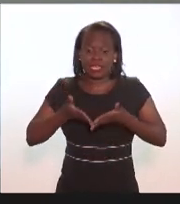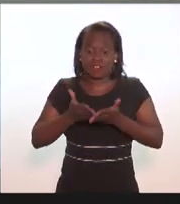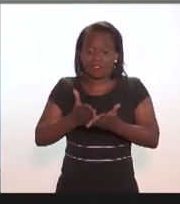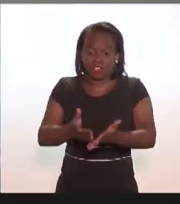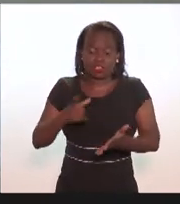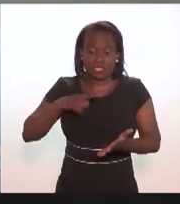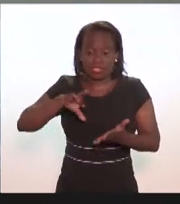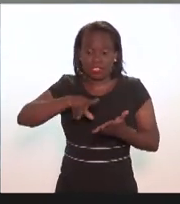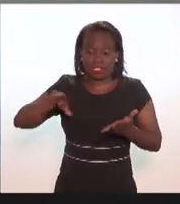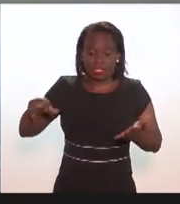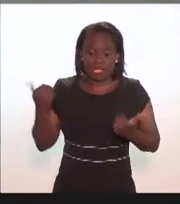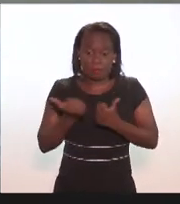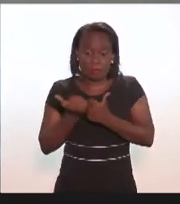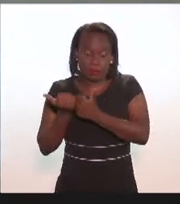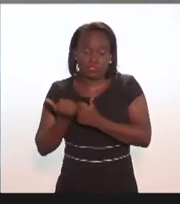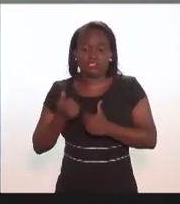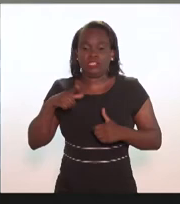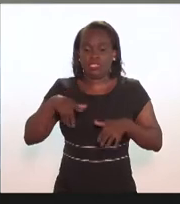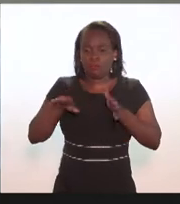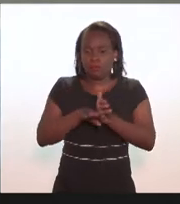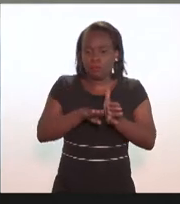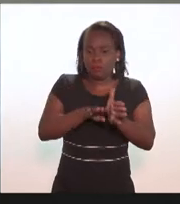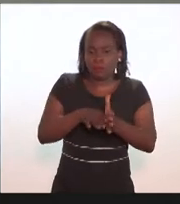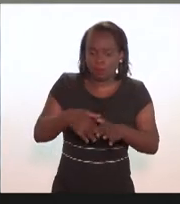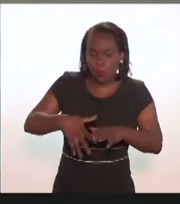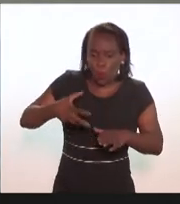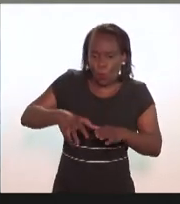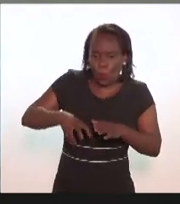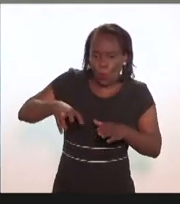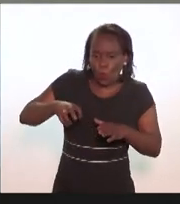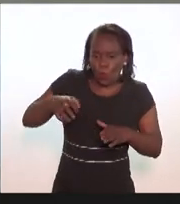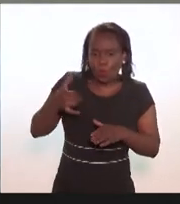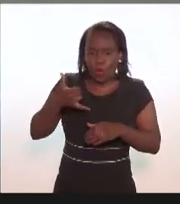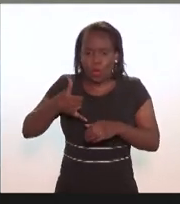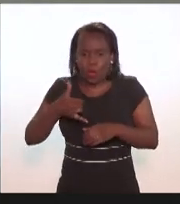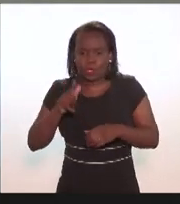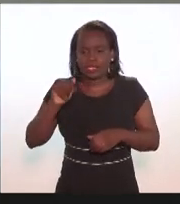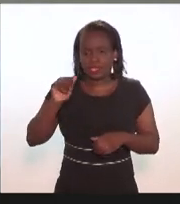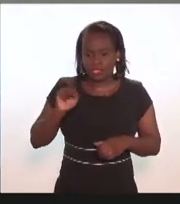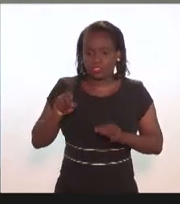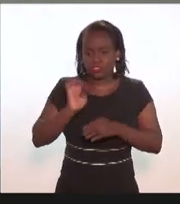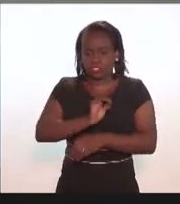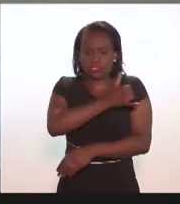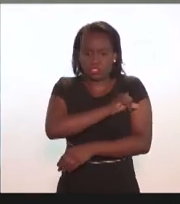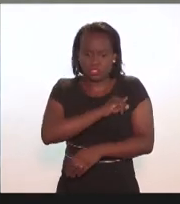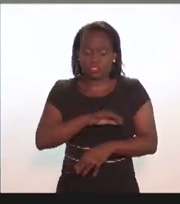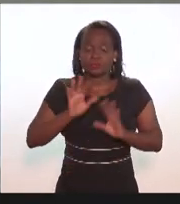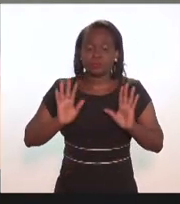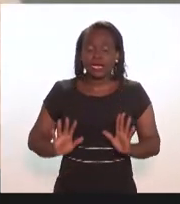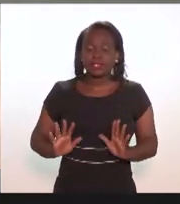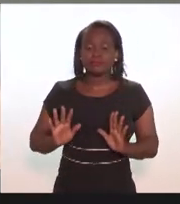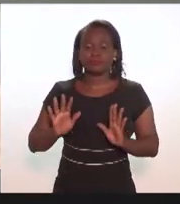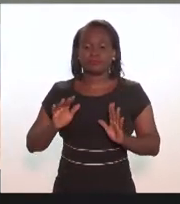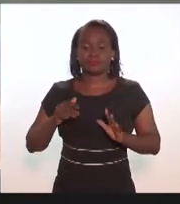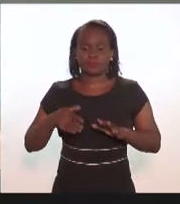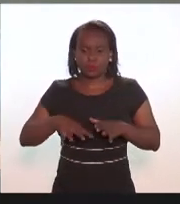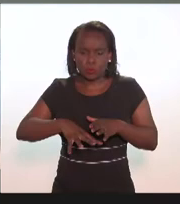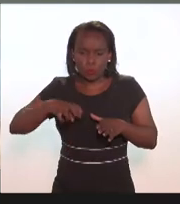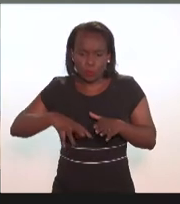que extraem petróleo e gás natural do Estado do Rio de Janeiro. Acontece que, nesse processo de